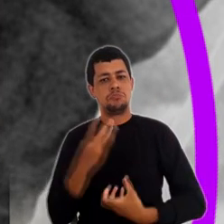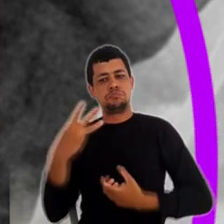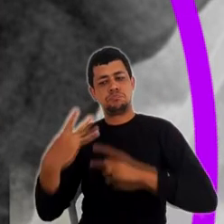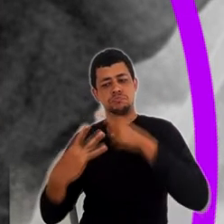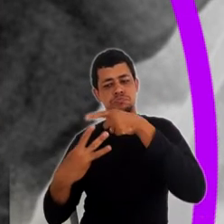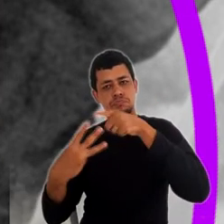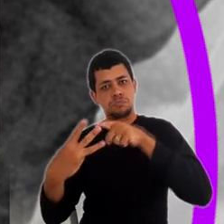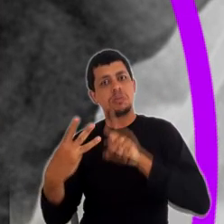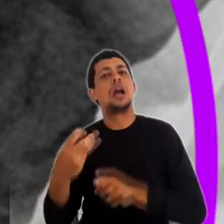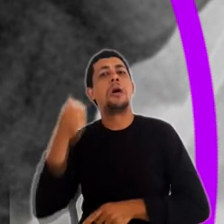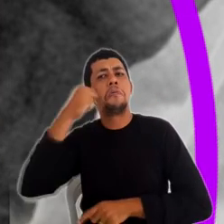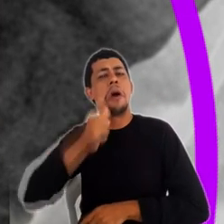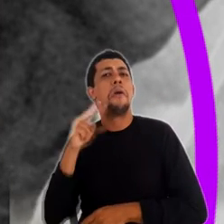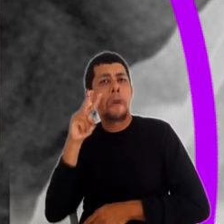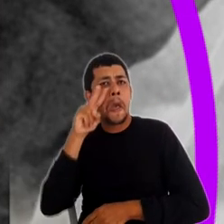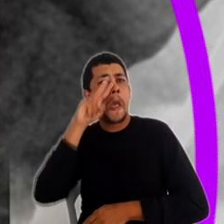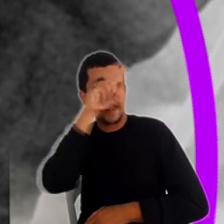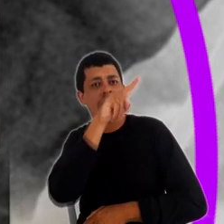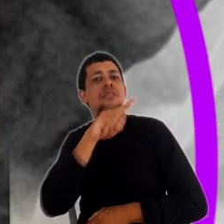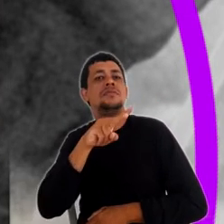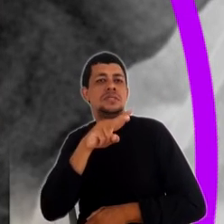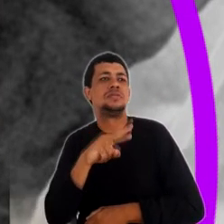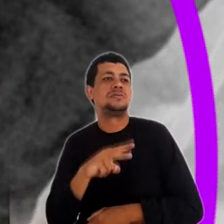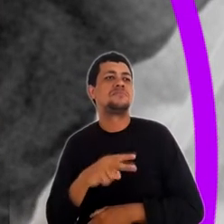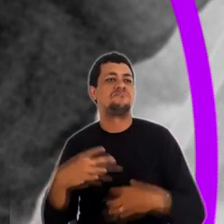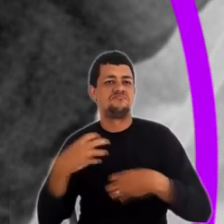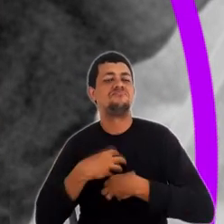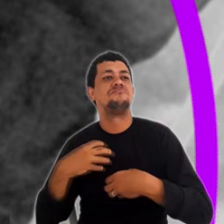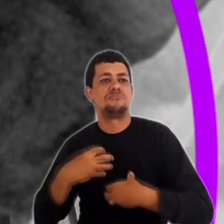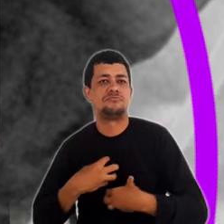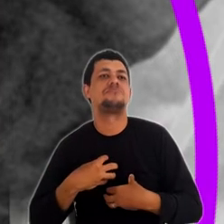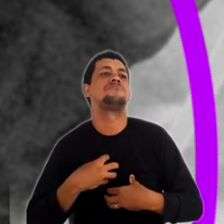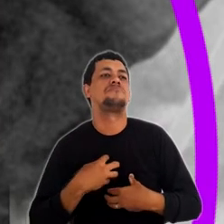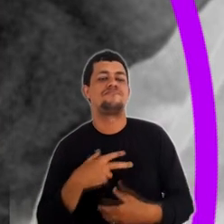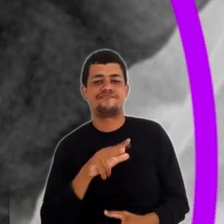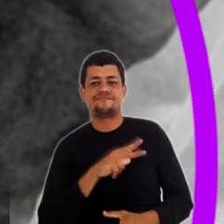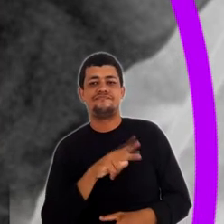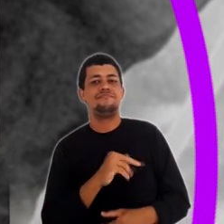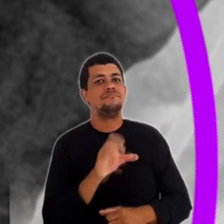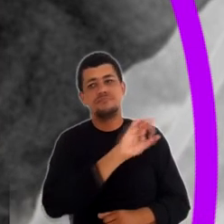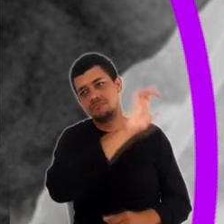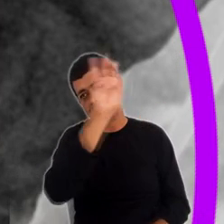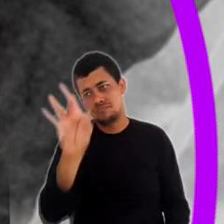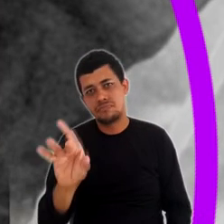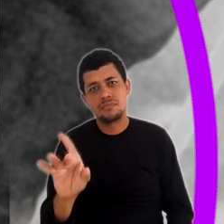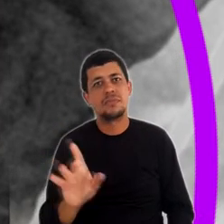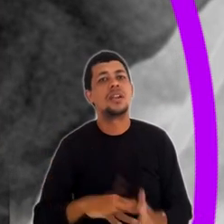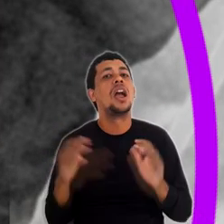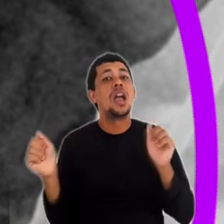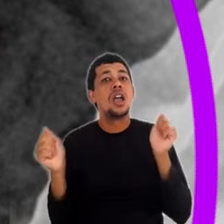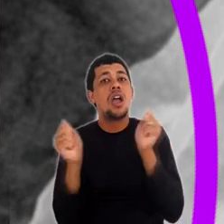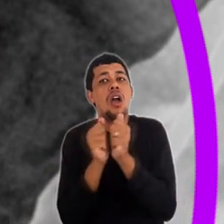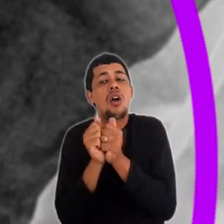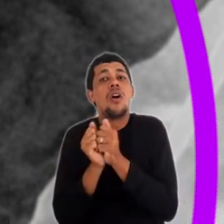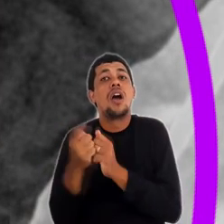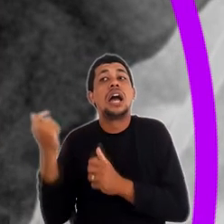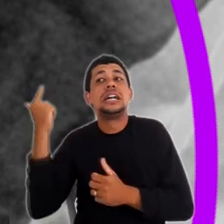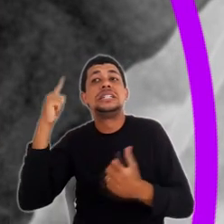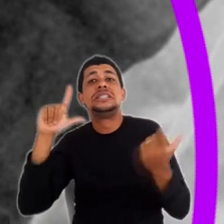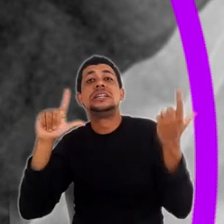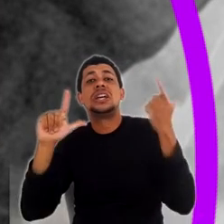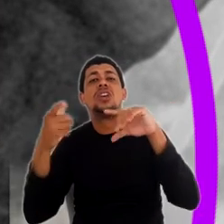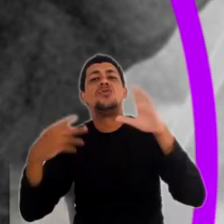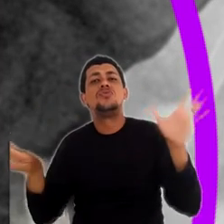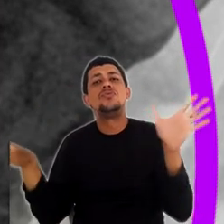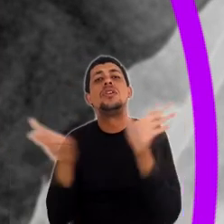3 mulheres fortes, 3 mulheres que passaram por situações específicas de cada uma, e que quando juntas conseguiram passar,